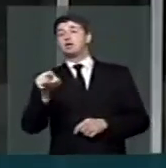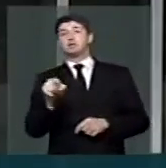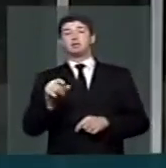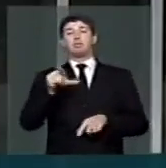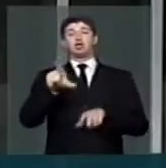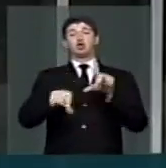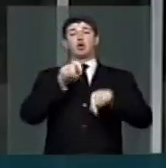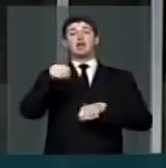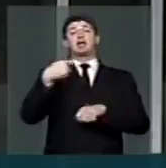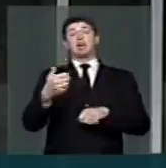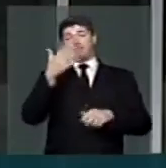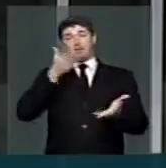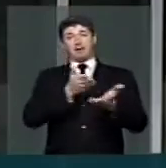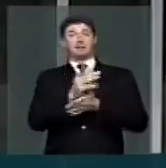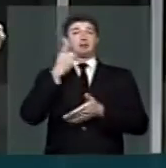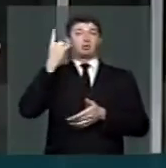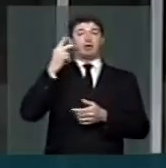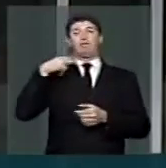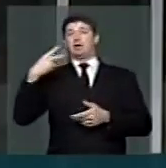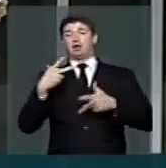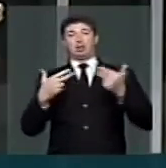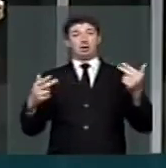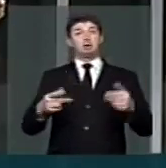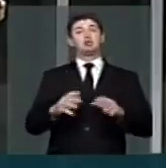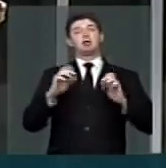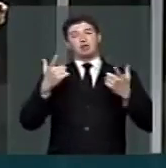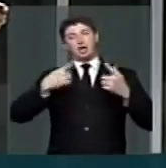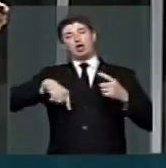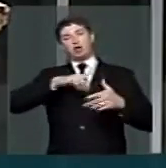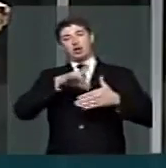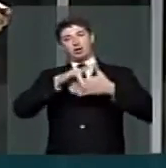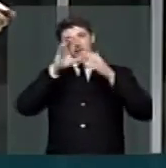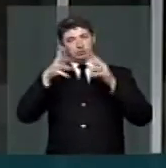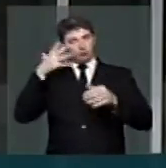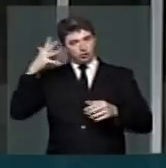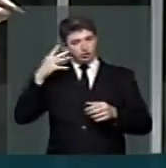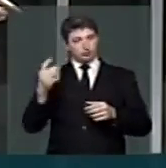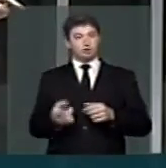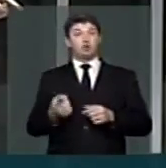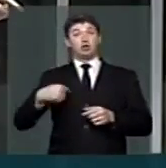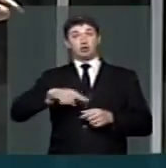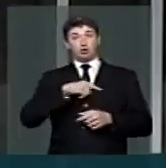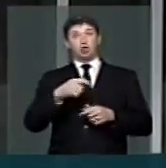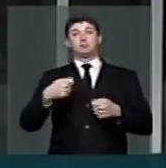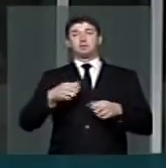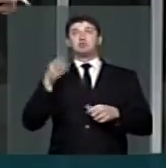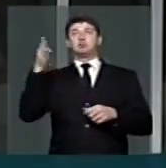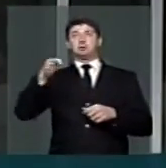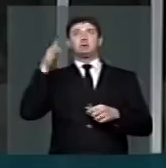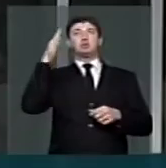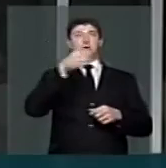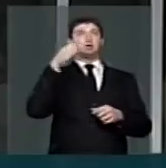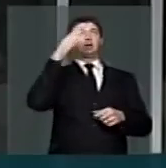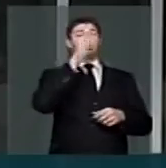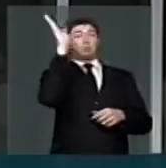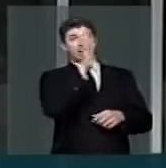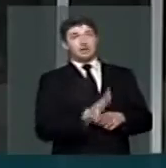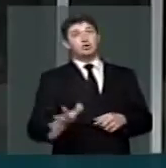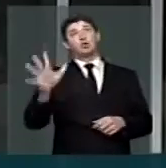seus deputados e vereadores? Evidente que nós, líderes políticos, vamos ter que andar pelo Brasil debatendo este